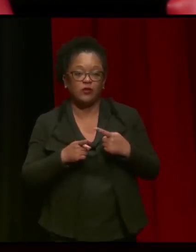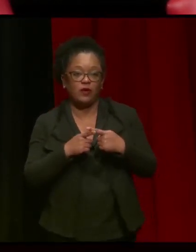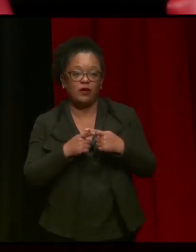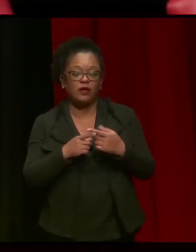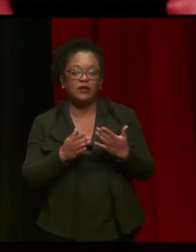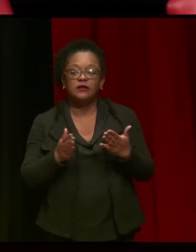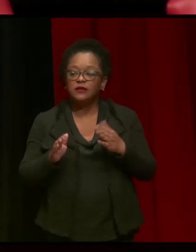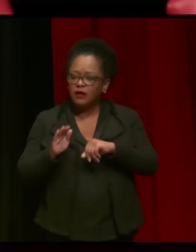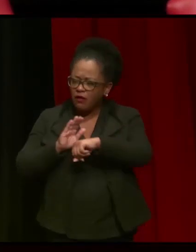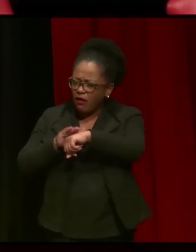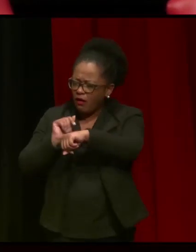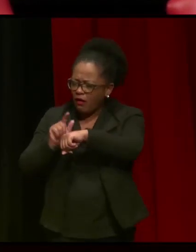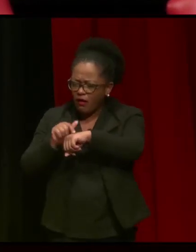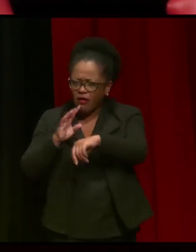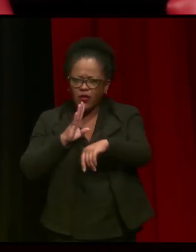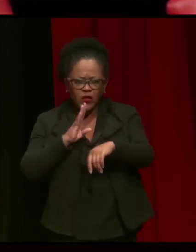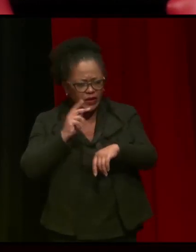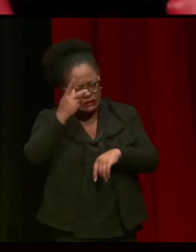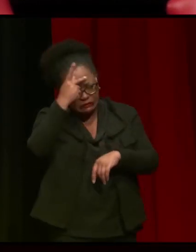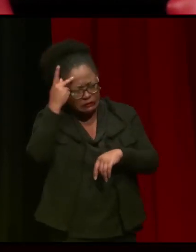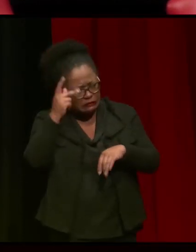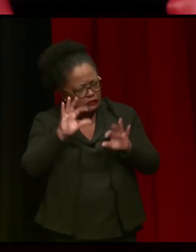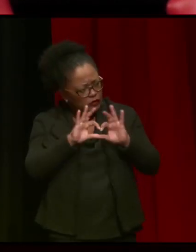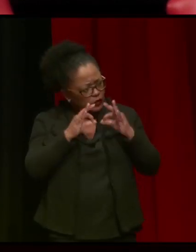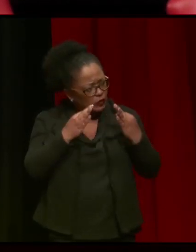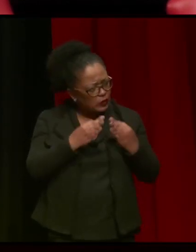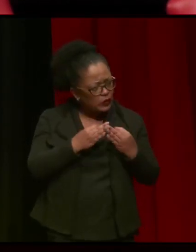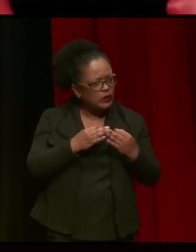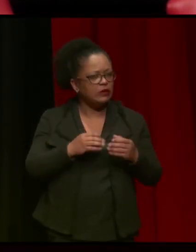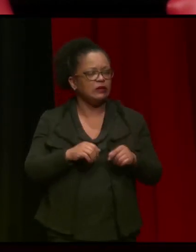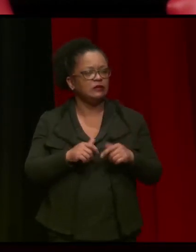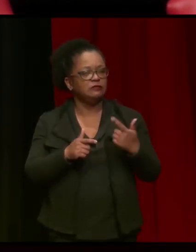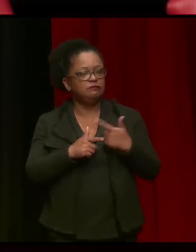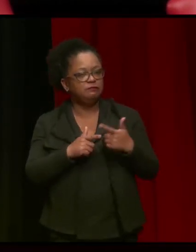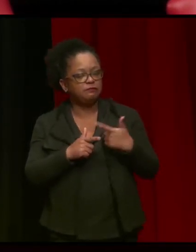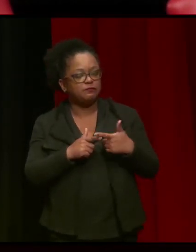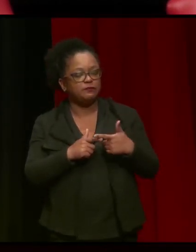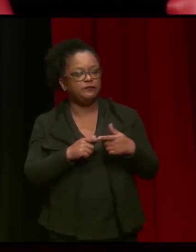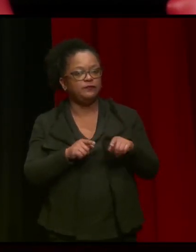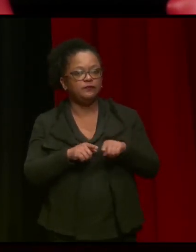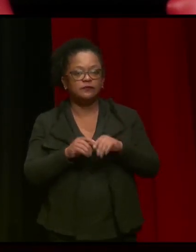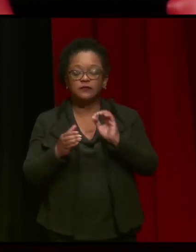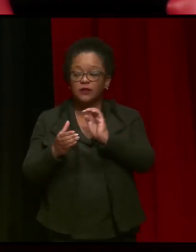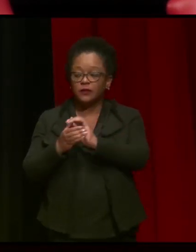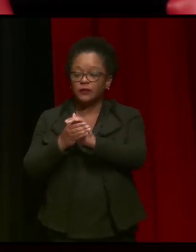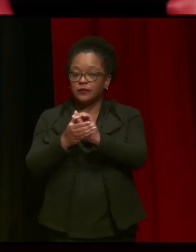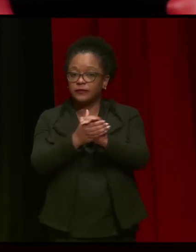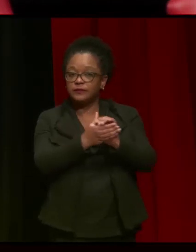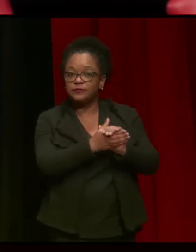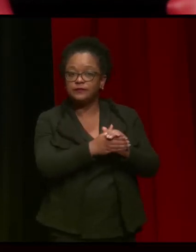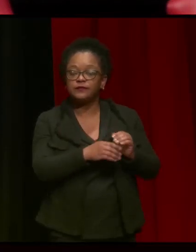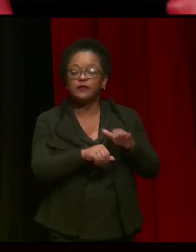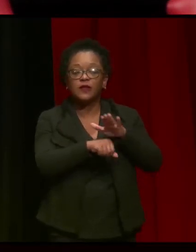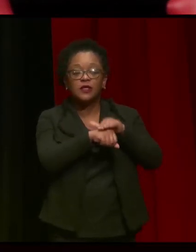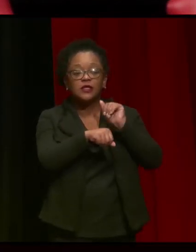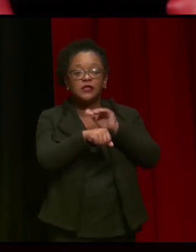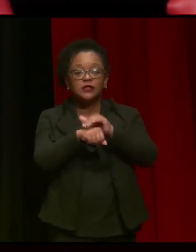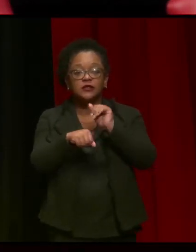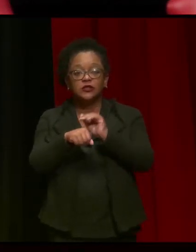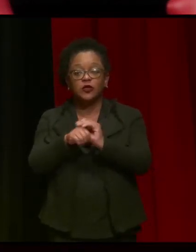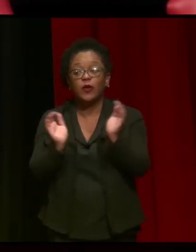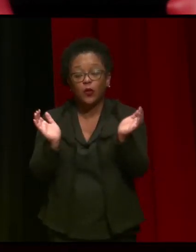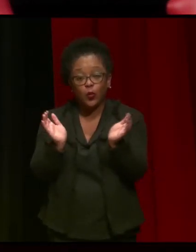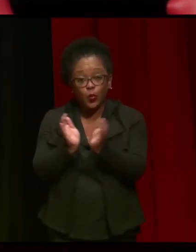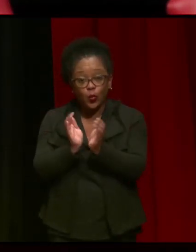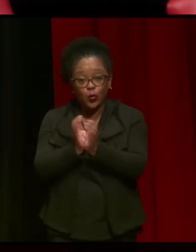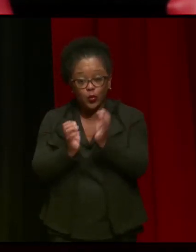Maria, Antônio, você conhece mais gente? Ah, pastor, eu conheço mais 2 mulheres, mais 2 casais, mais um homem que tem um filho e tarará. Vamos se reunir aqui